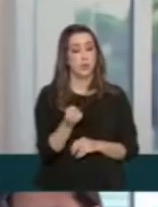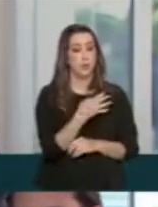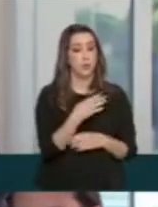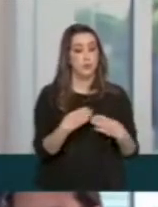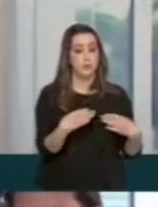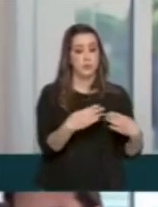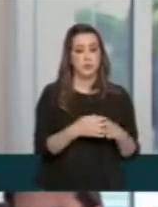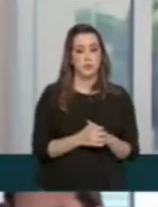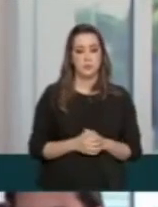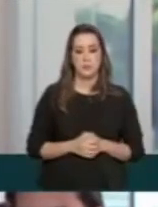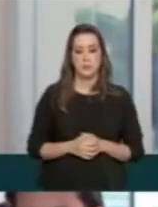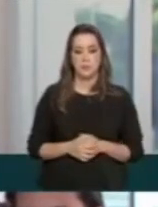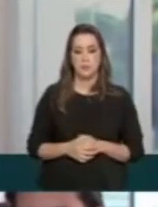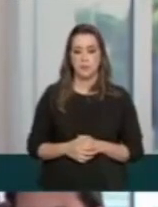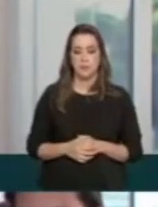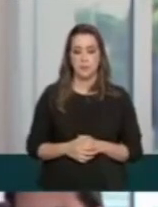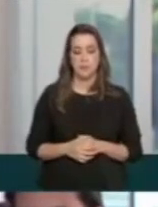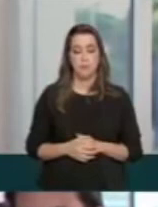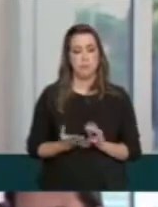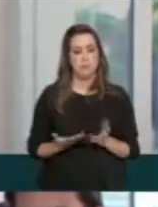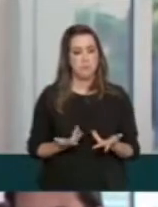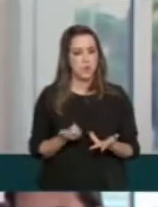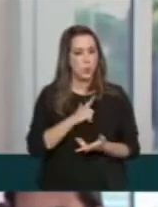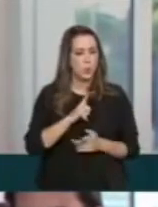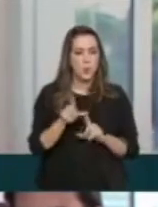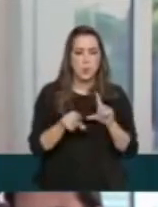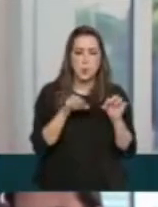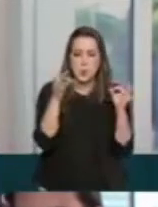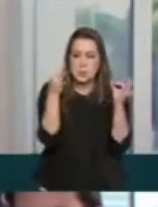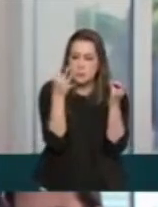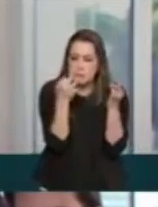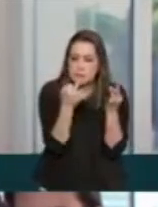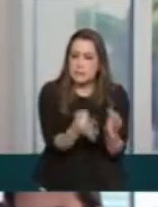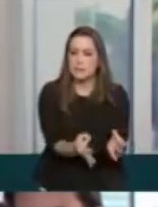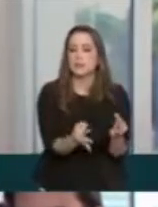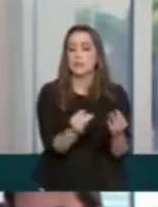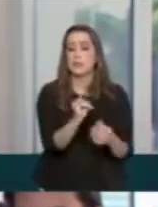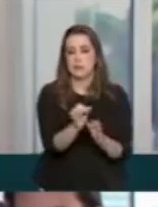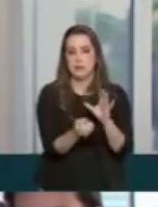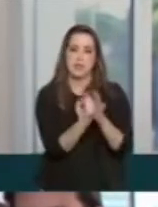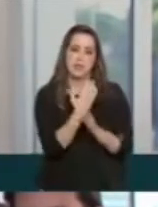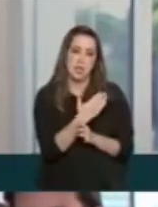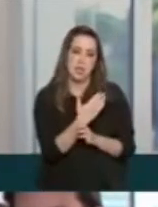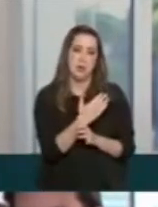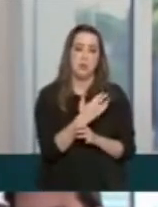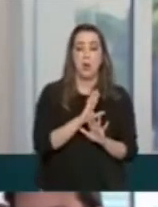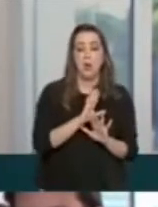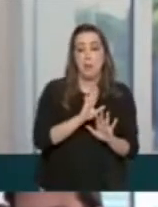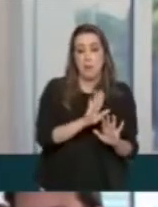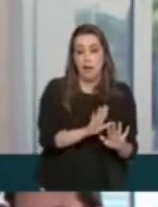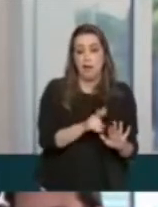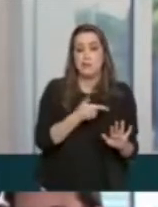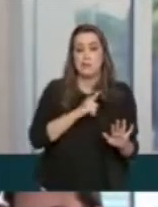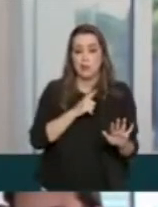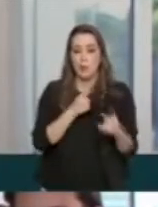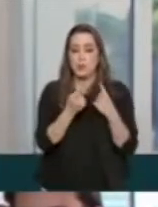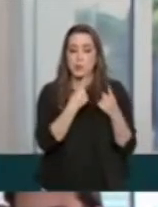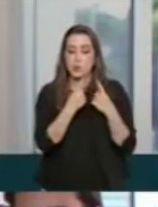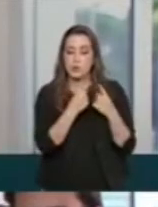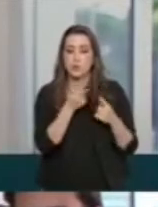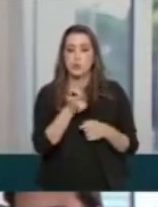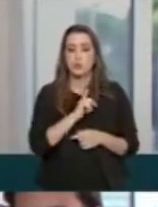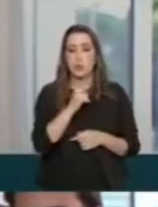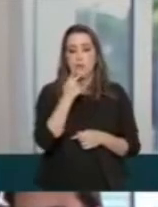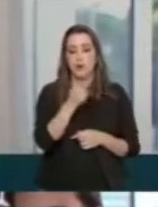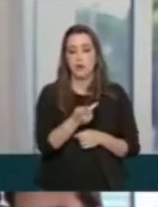se, ainda que não tenha ocorrido uma decisão sobre se vai ser criado ou não, mas se já existe uma discussão com